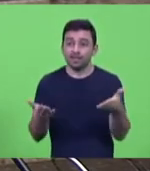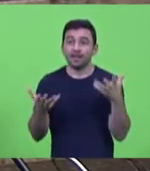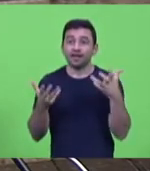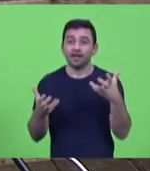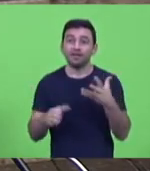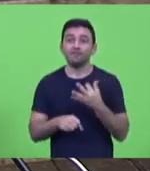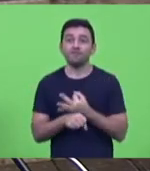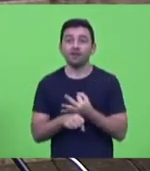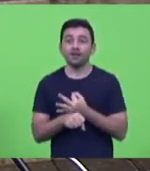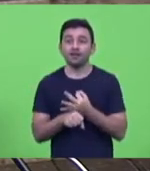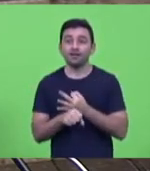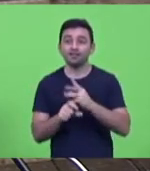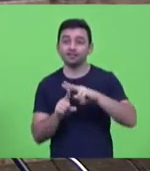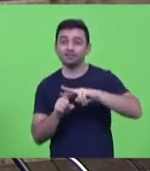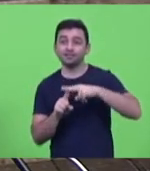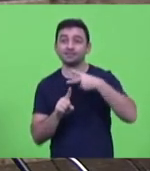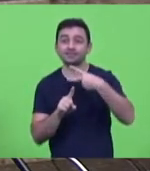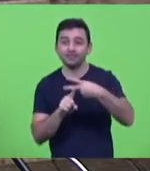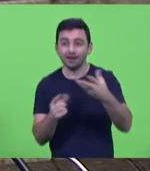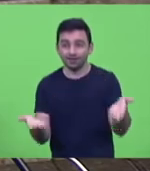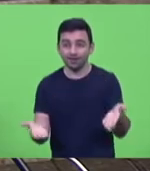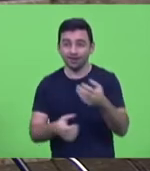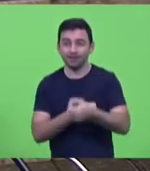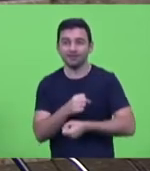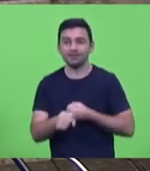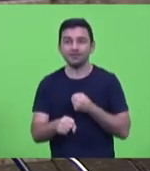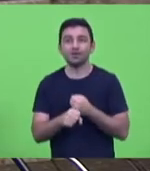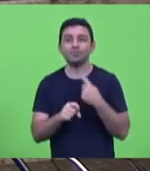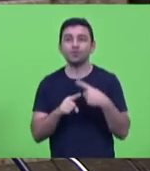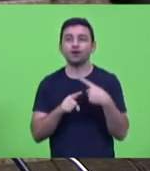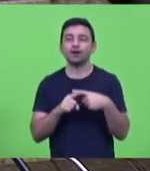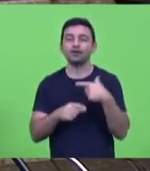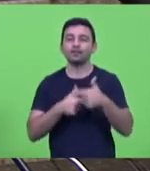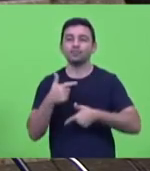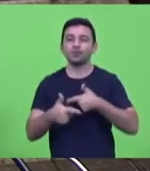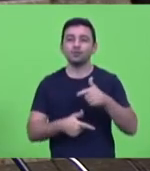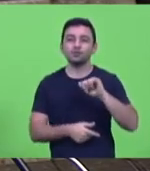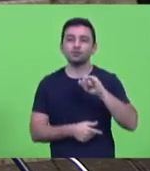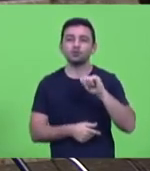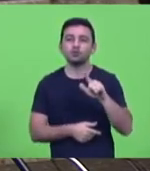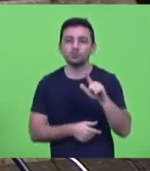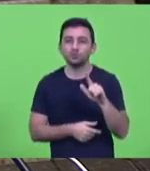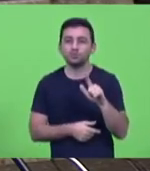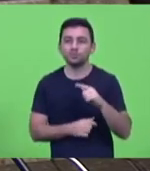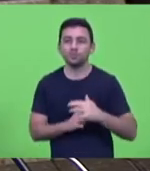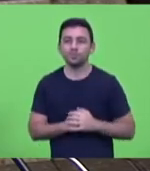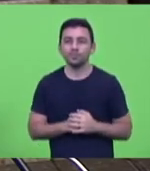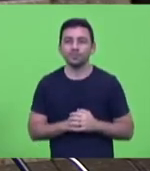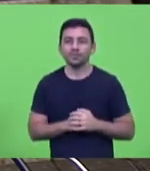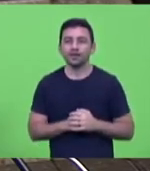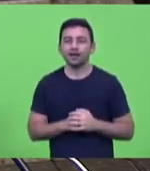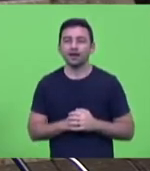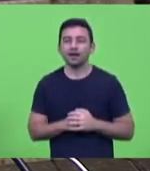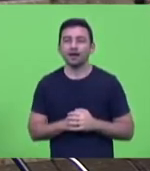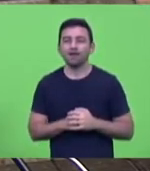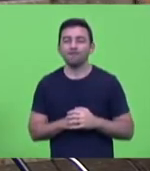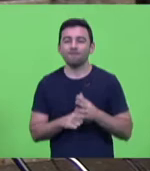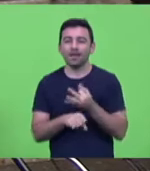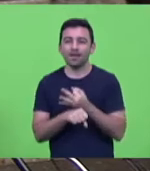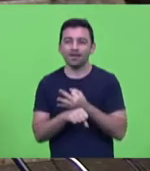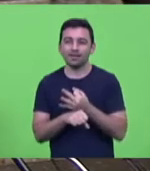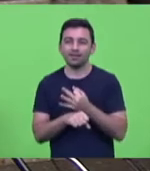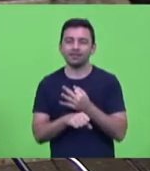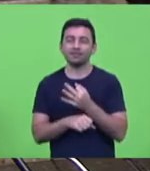férias dobradas esse ano, porque eles trabalharam em julho. As férias que é de 15 dias, que é de